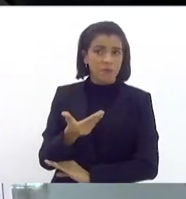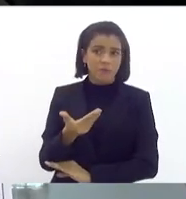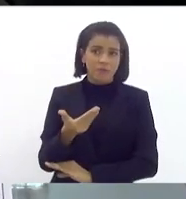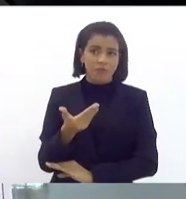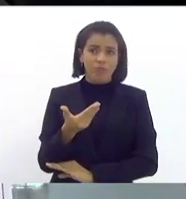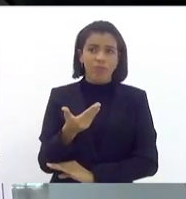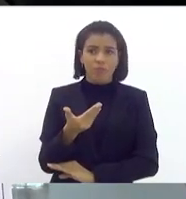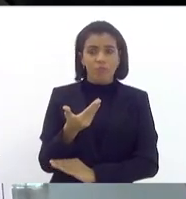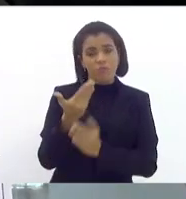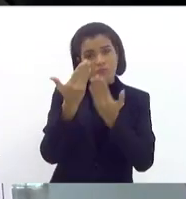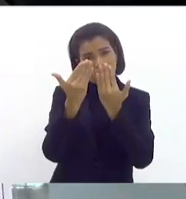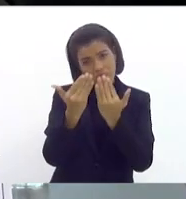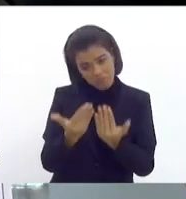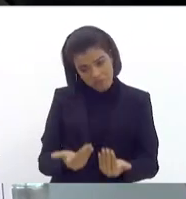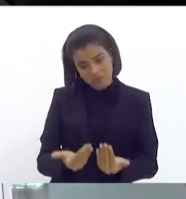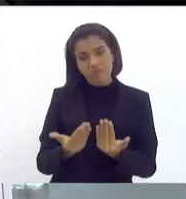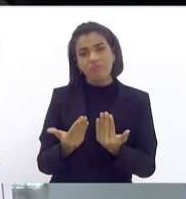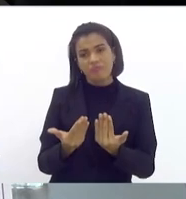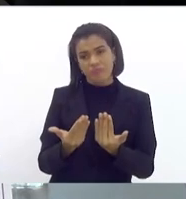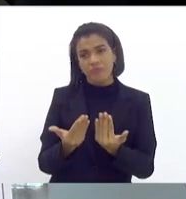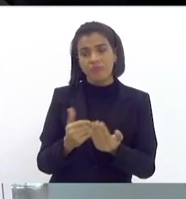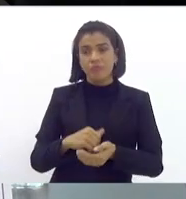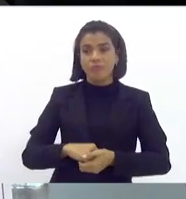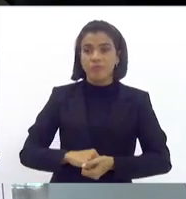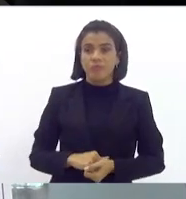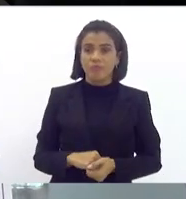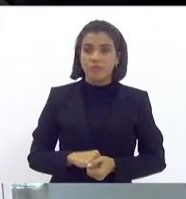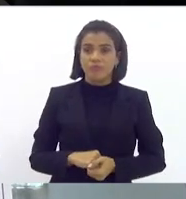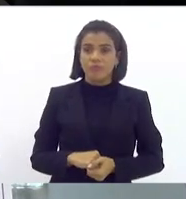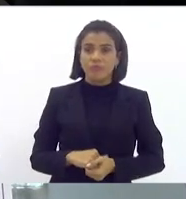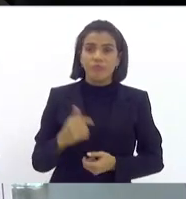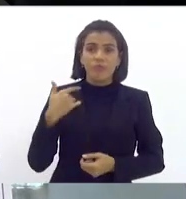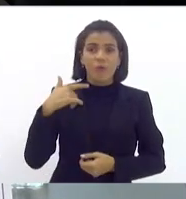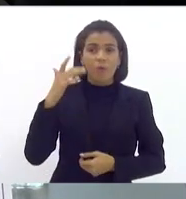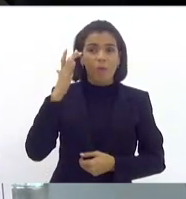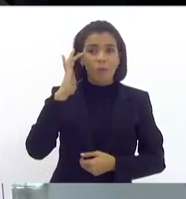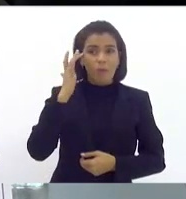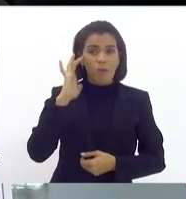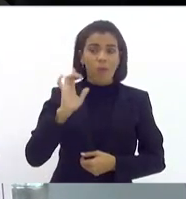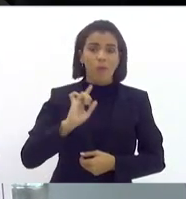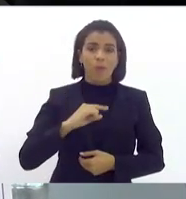pede vista, outro também pedir vista. Eu acho que a gente